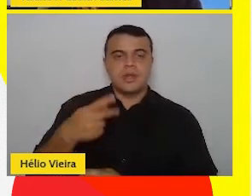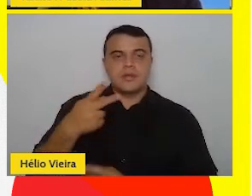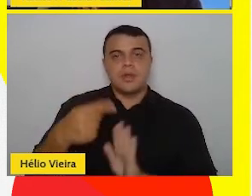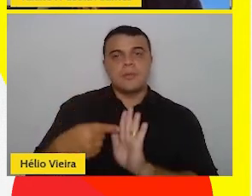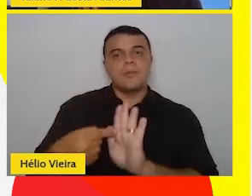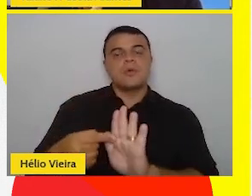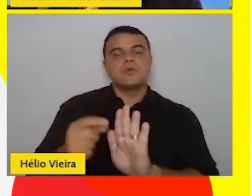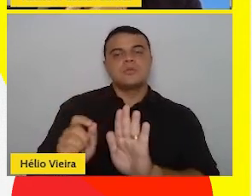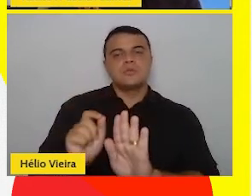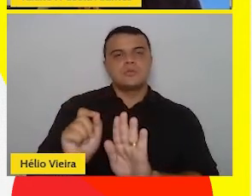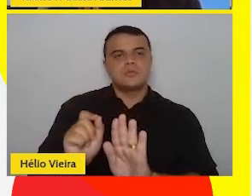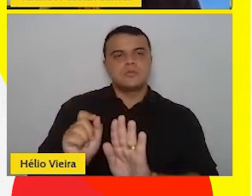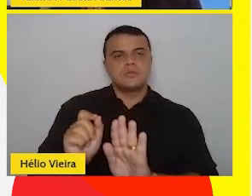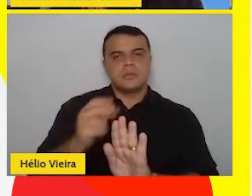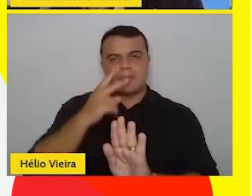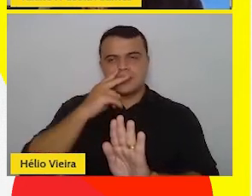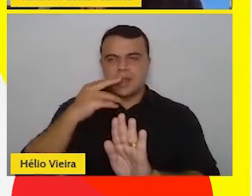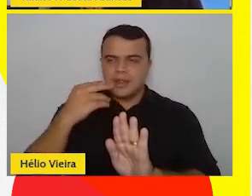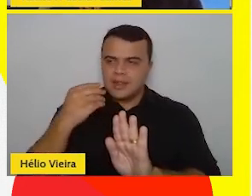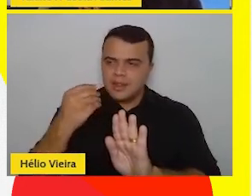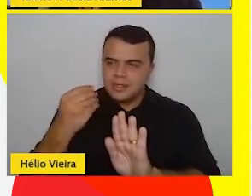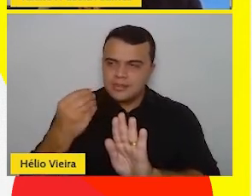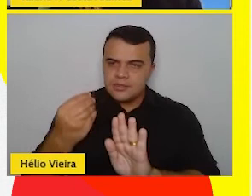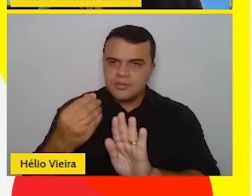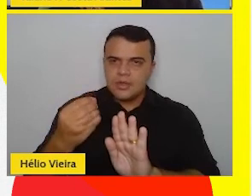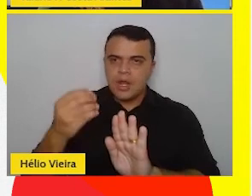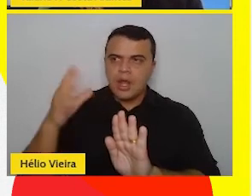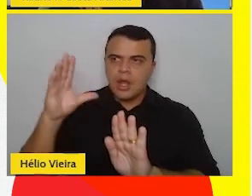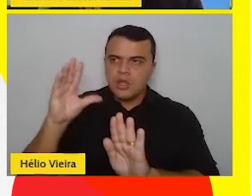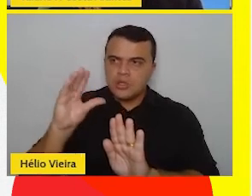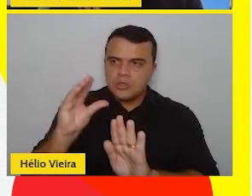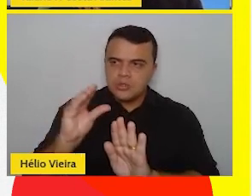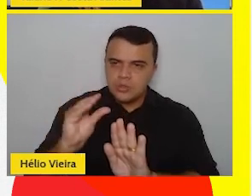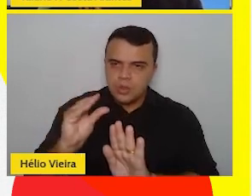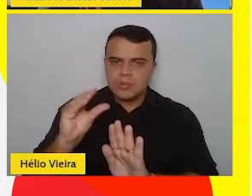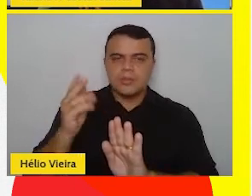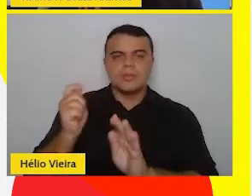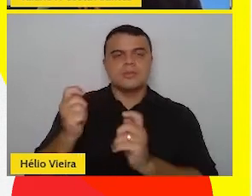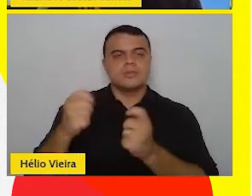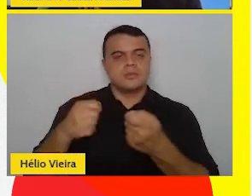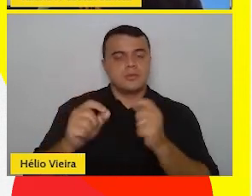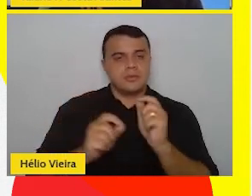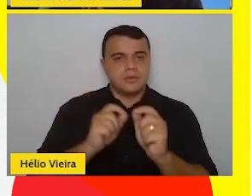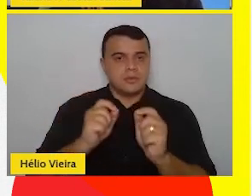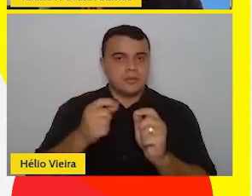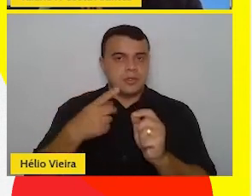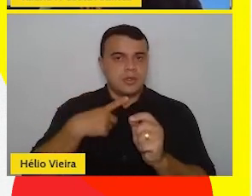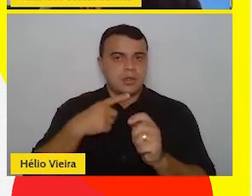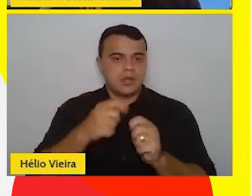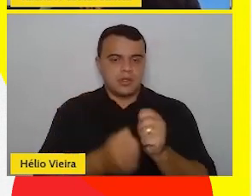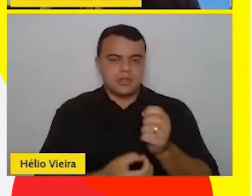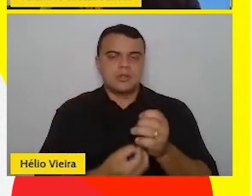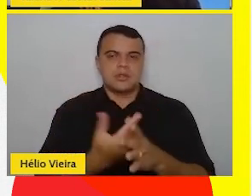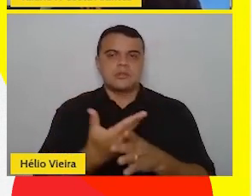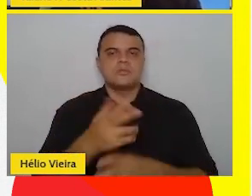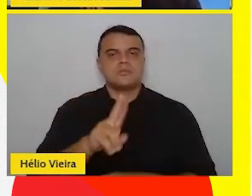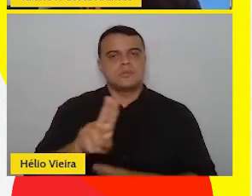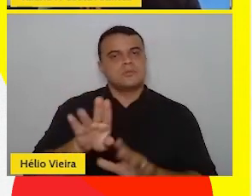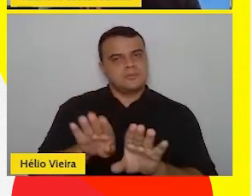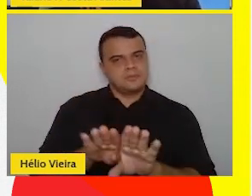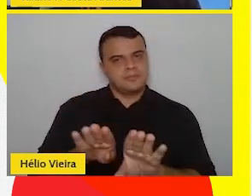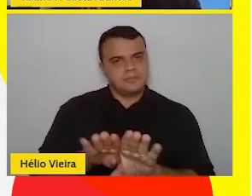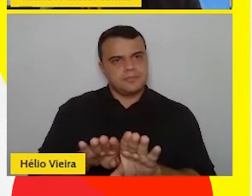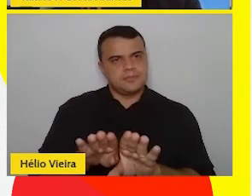trazer textura, sombra na obra, e ela é muito usada